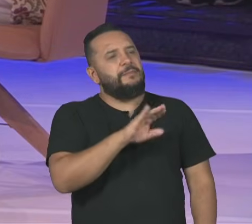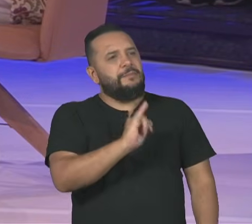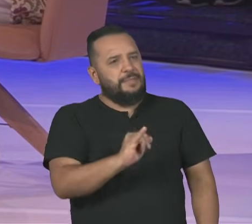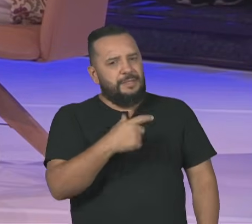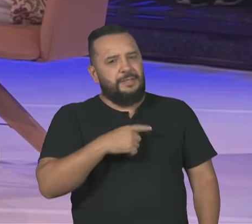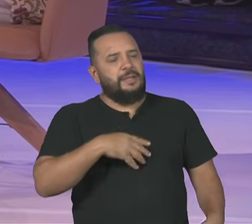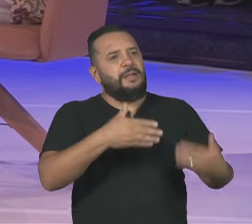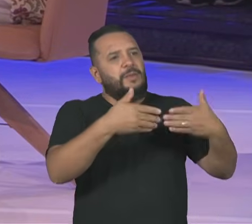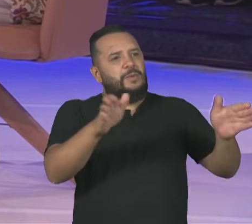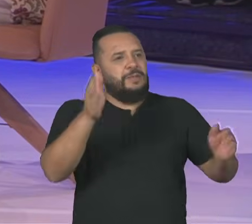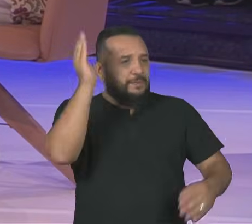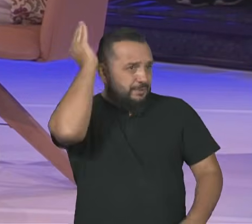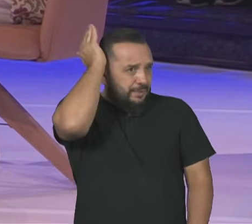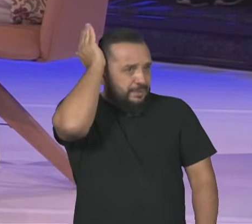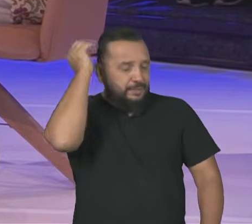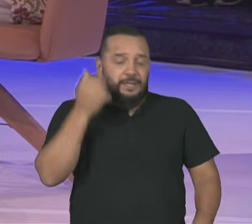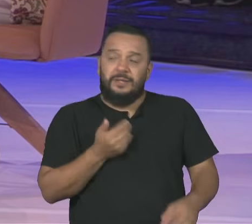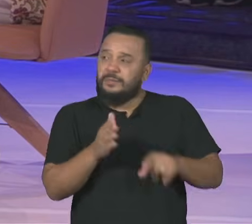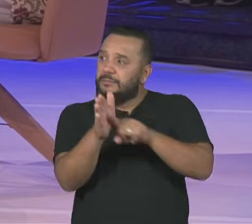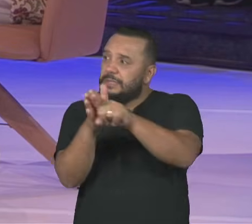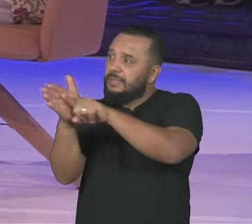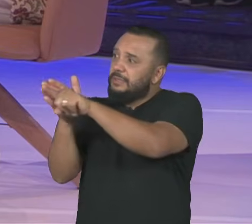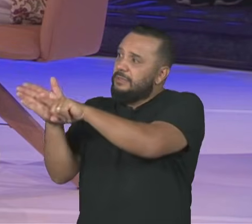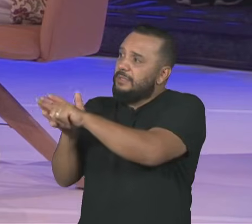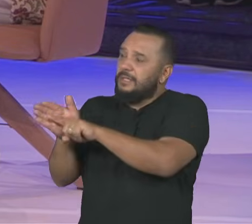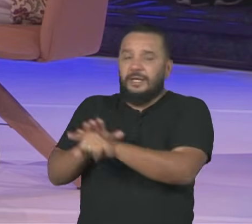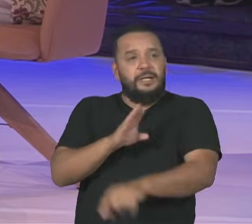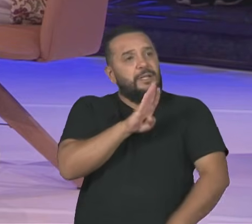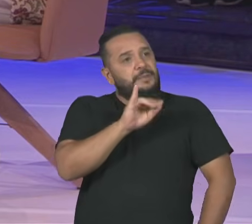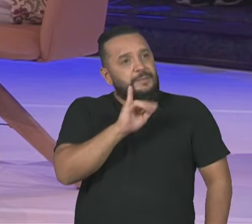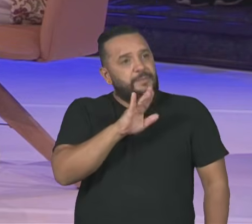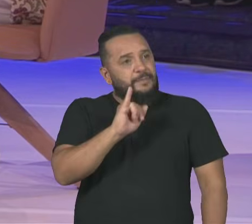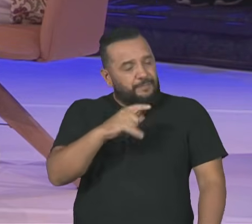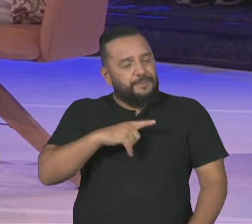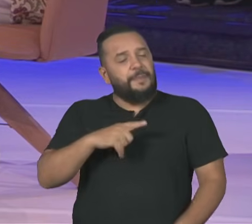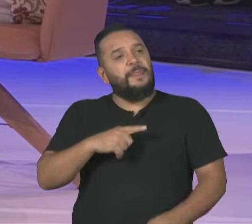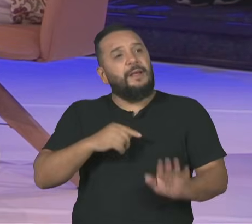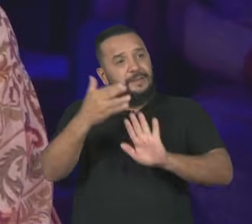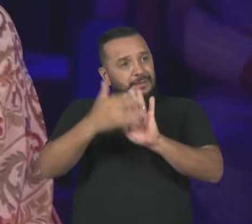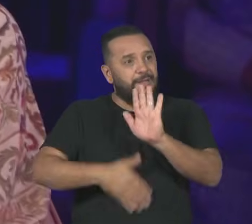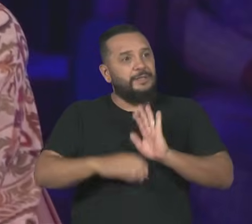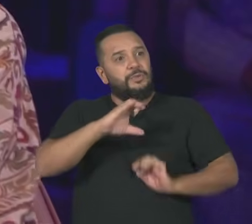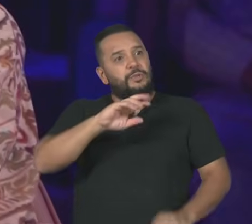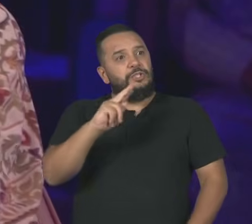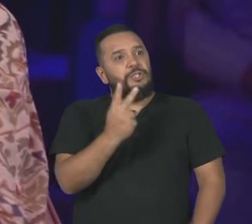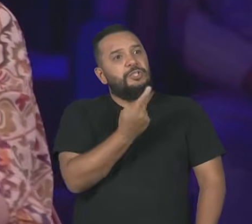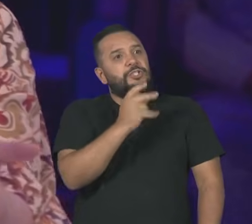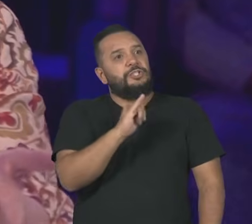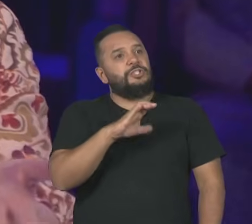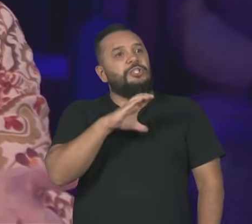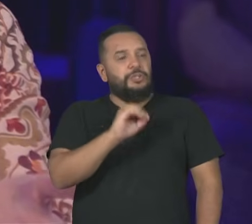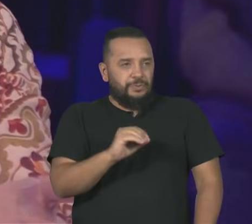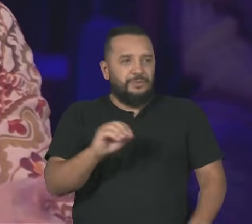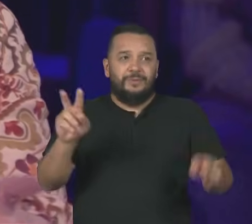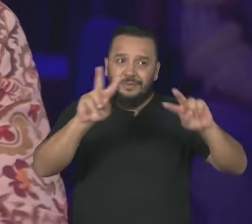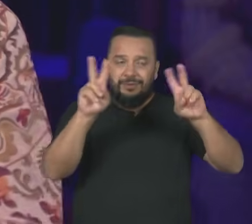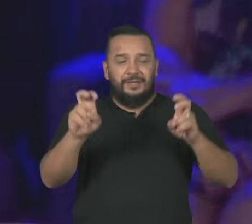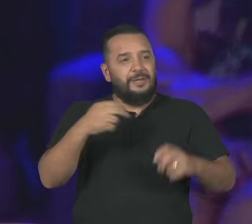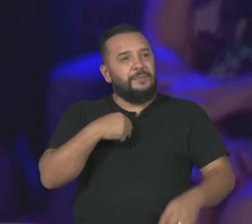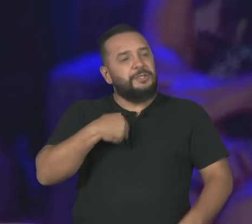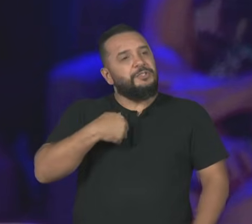do Sesc. E aí eu pesquisando coisas dela, fui lá no texto do Chico no Gota d'Água, né? Claro que ela Que é fez uma-